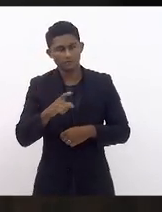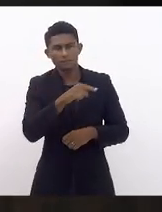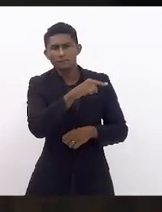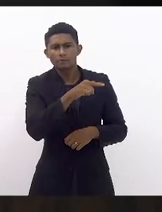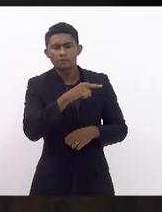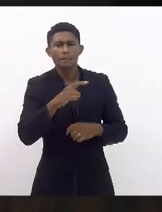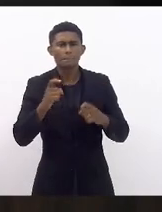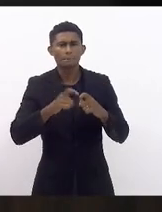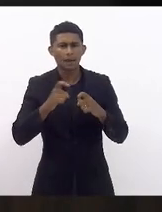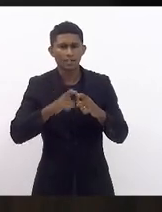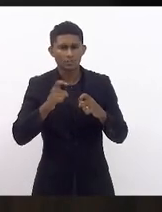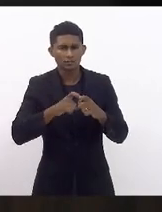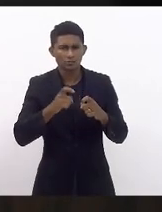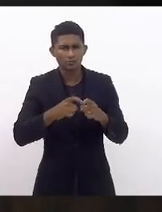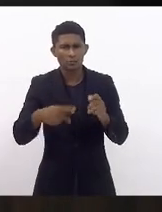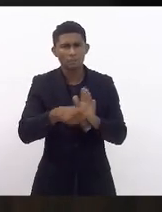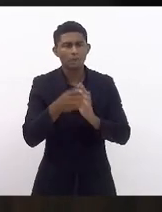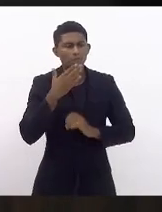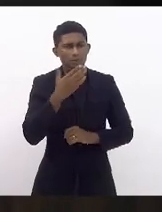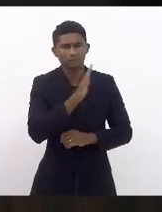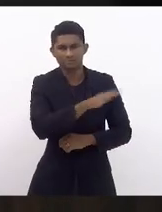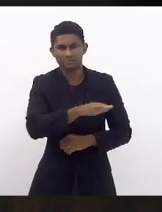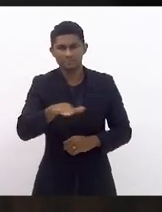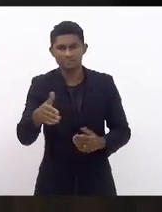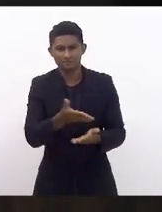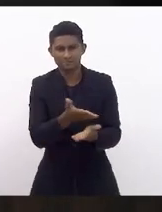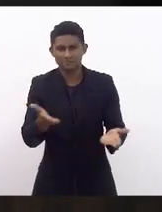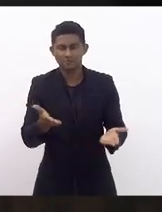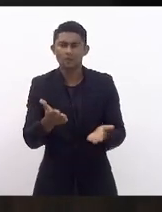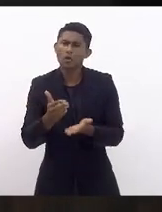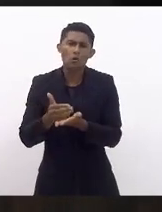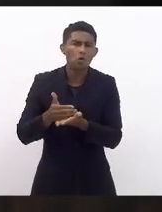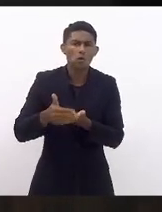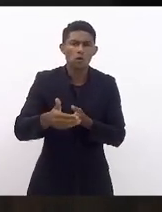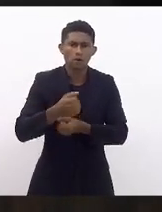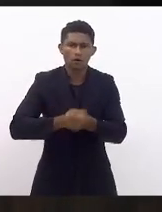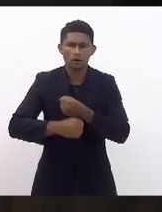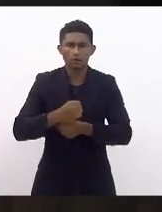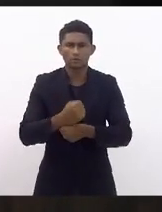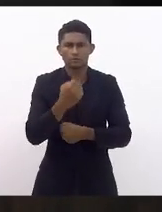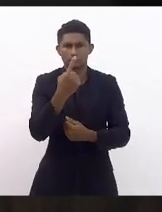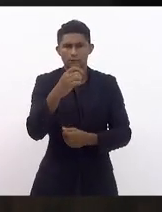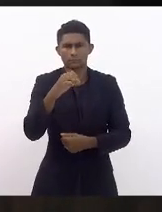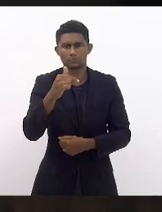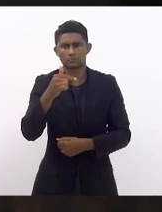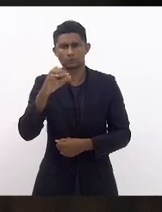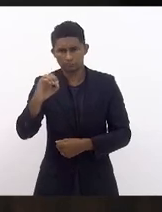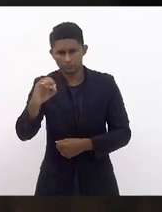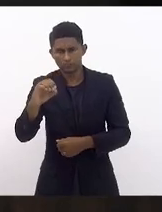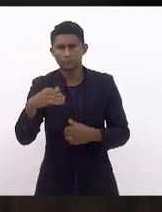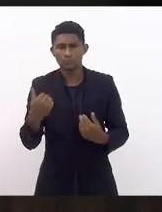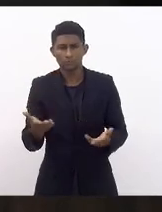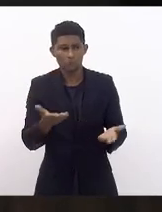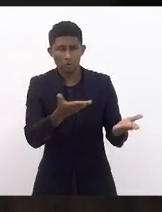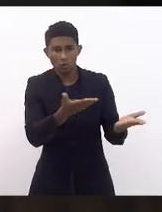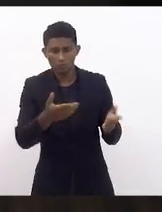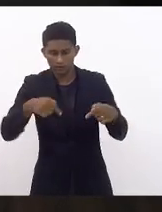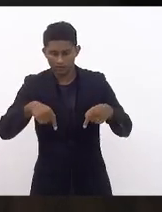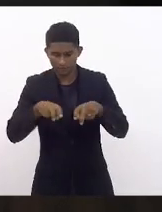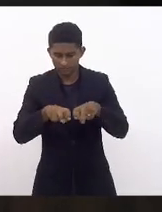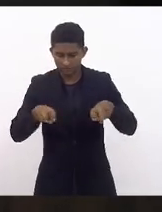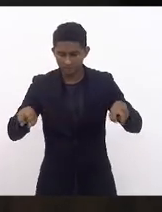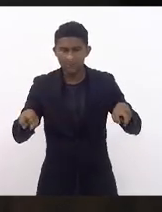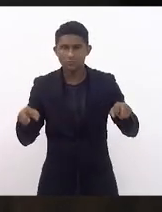tem atuado brilhantemente desde a década de 1970. Convido para compor a mesa de